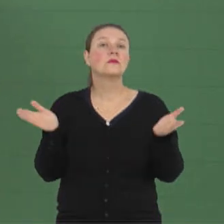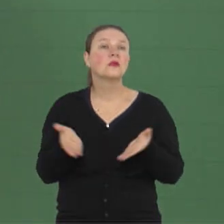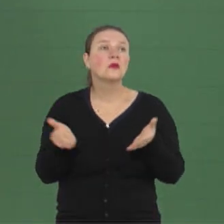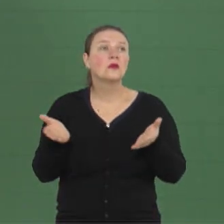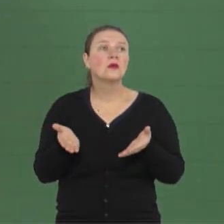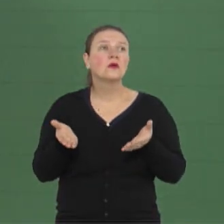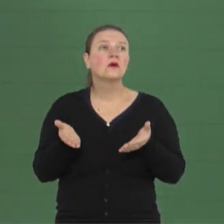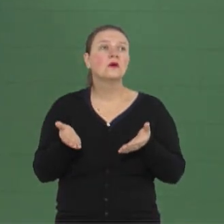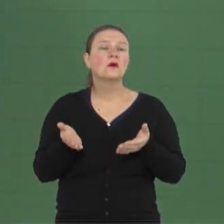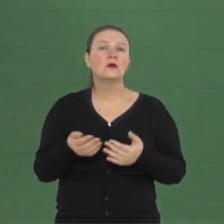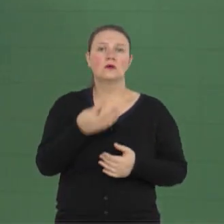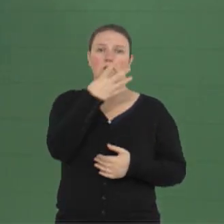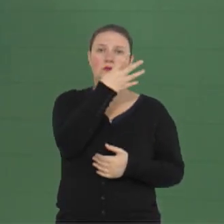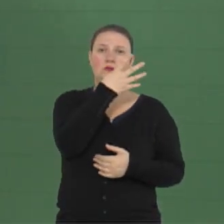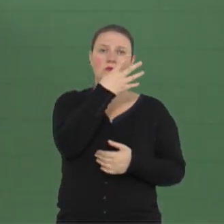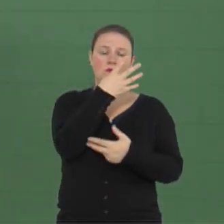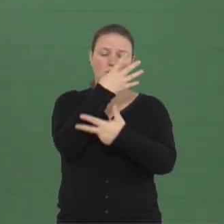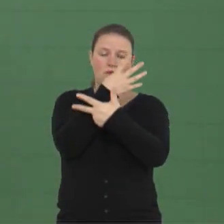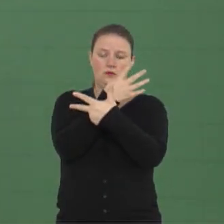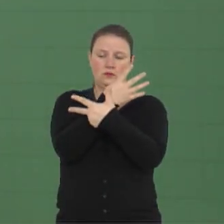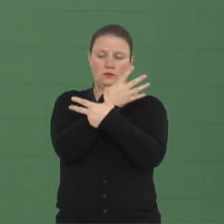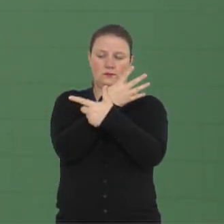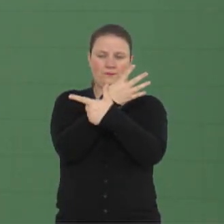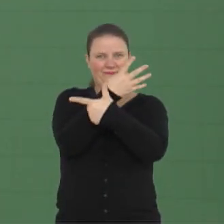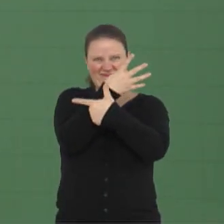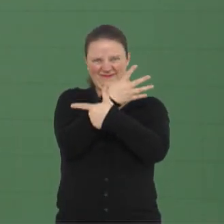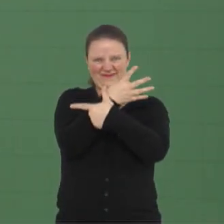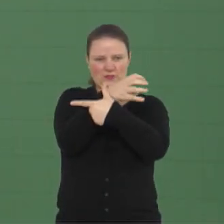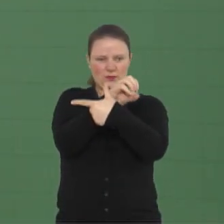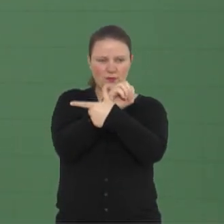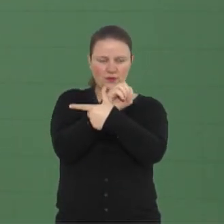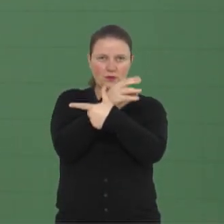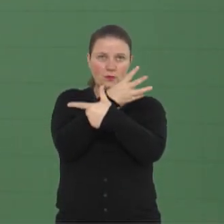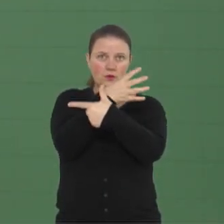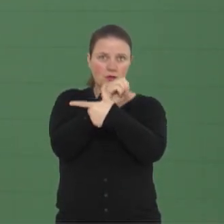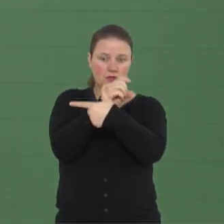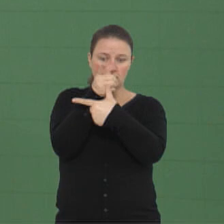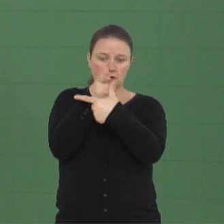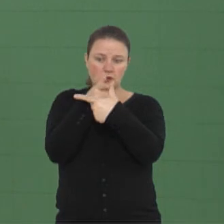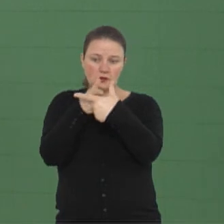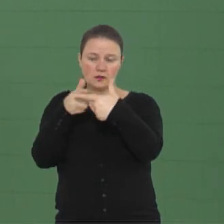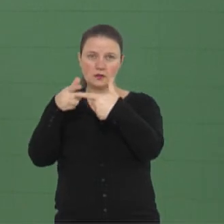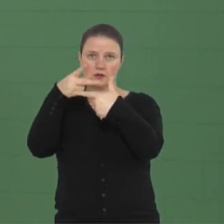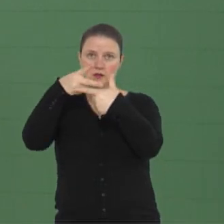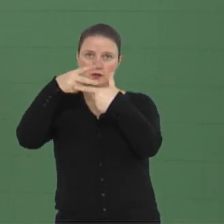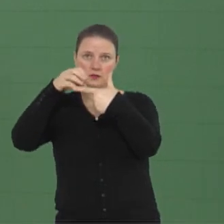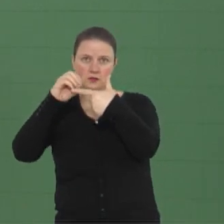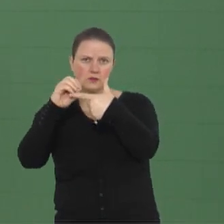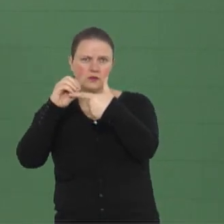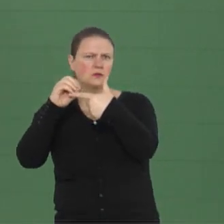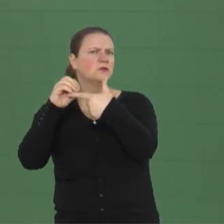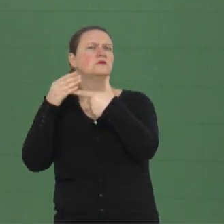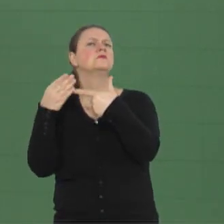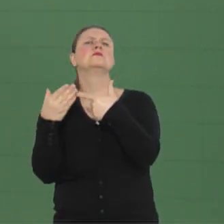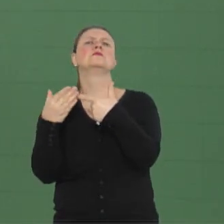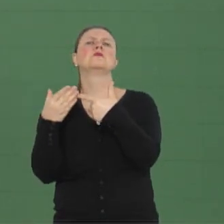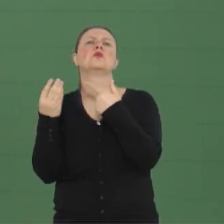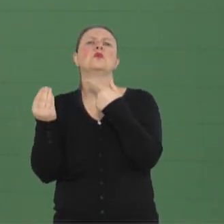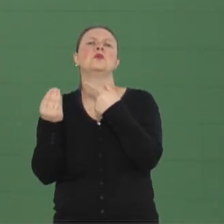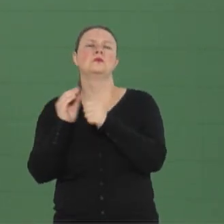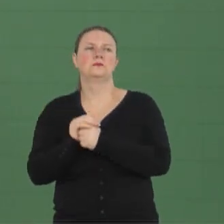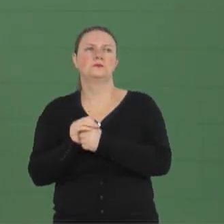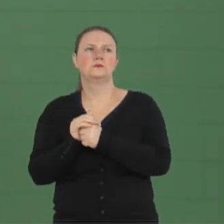gente resolve. Olha, vamos resolver. Quanto que é 40 dividido por 20? Aí você